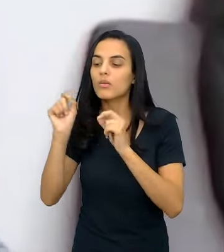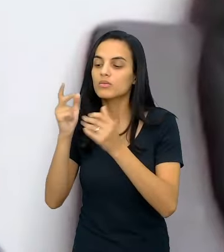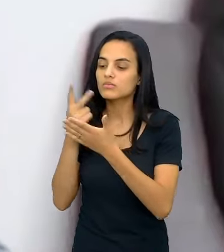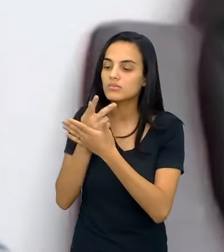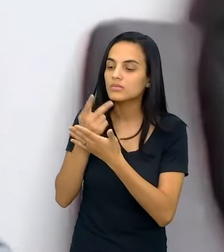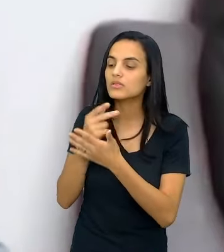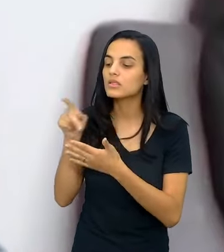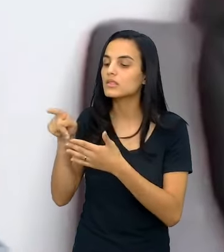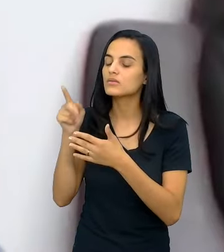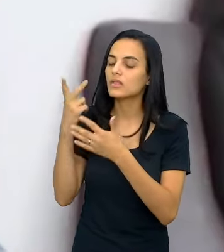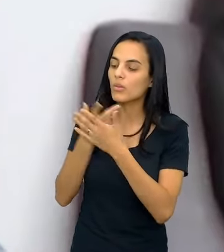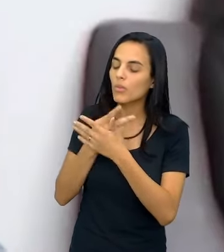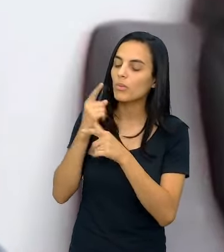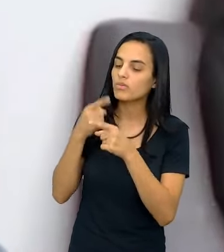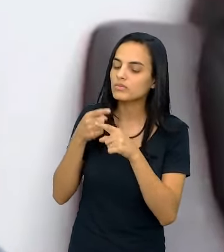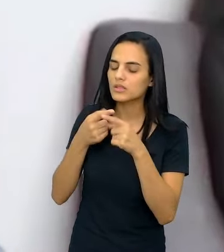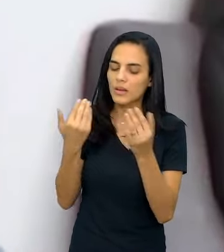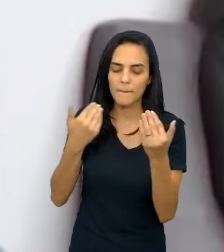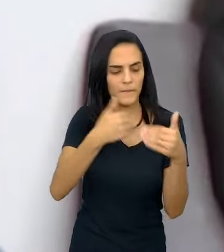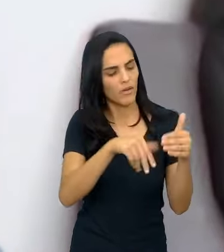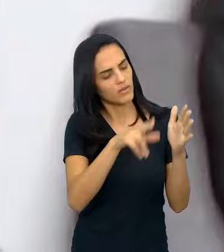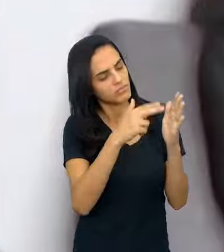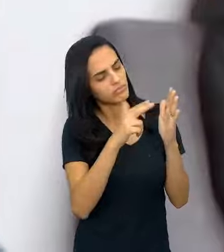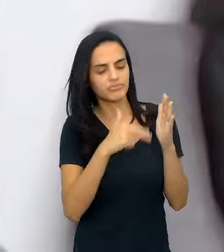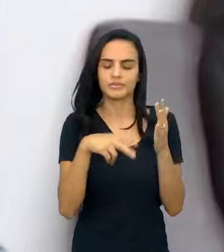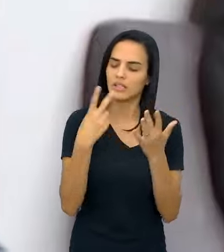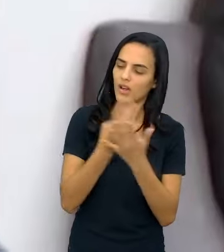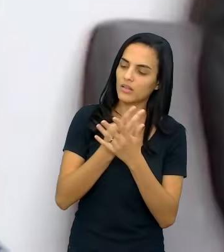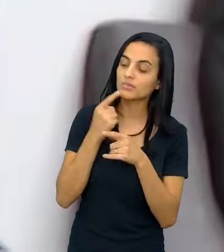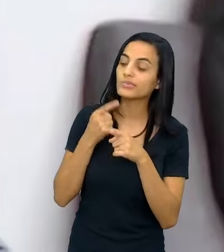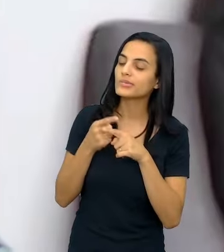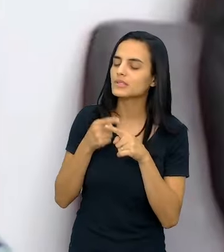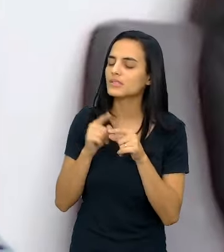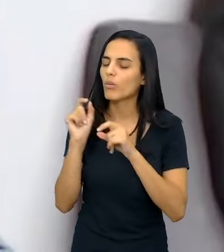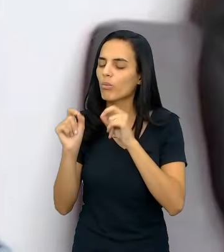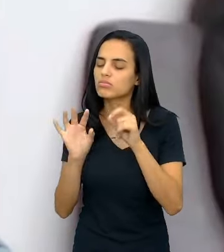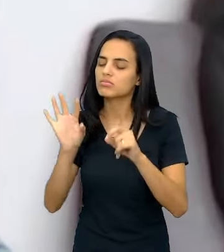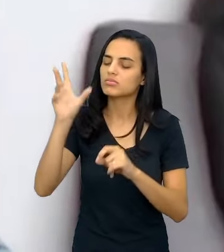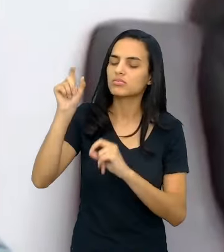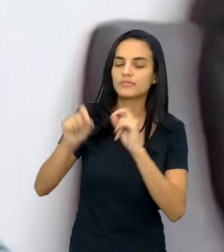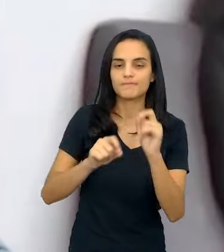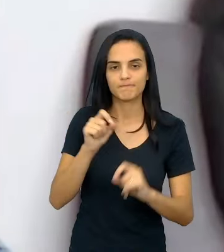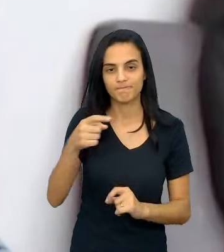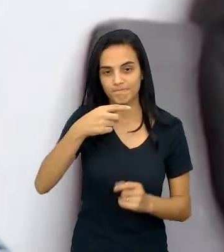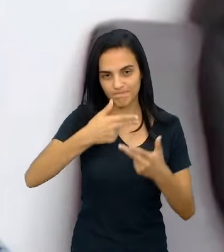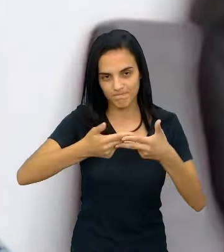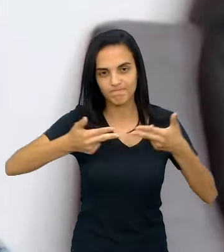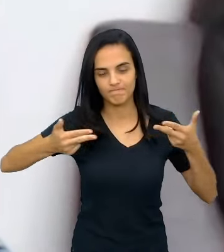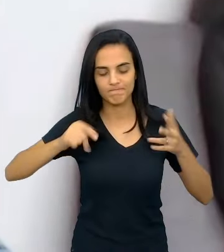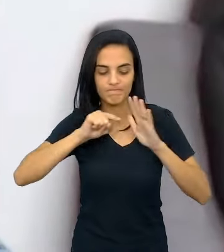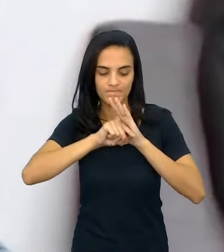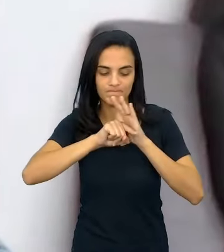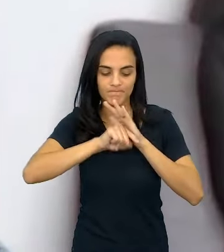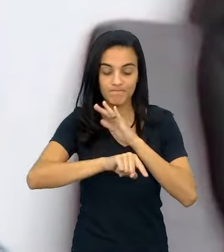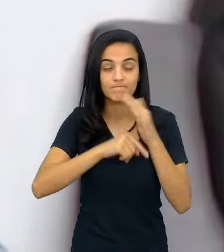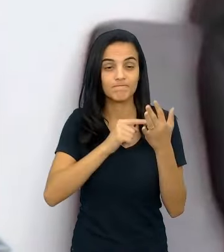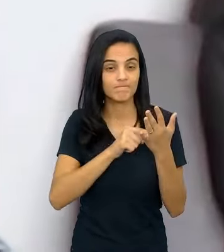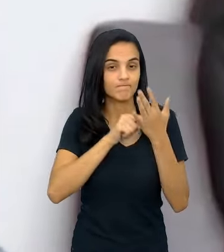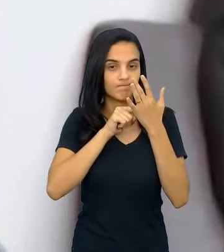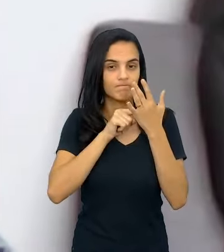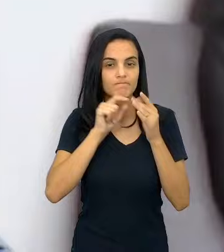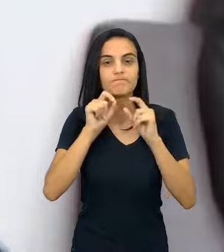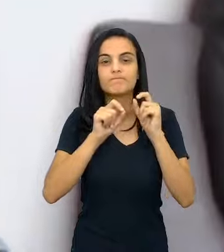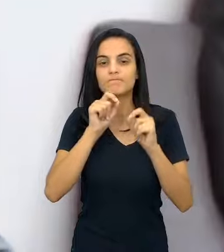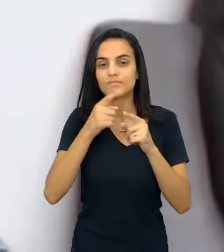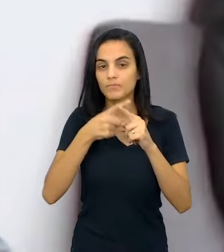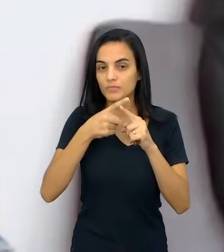que o aluno está errando ali, o que está acontecendo, né? Então, nós temos várias pesquisas já que nos mostram o